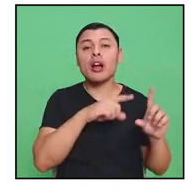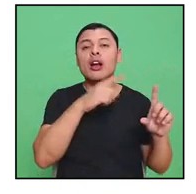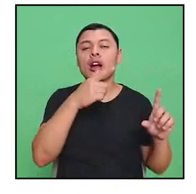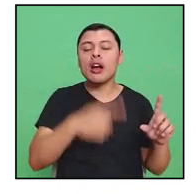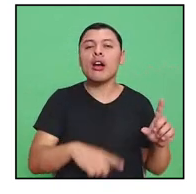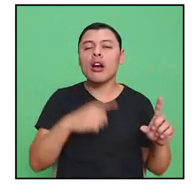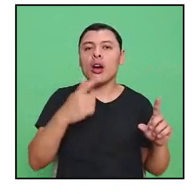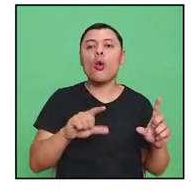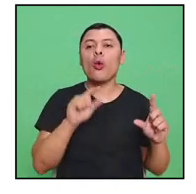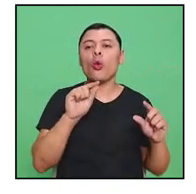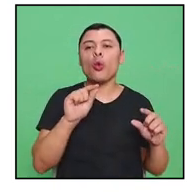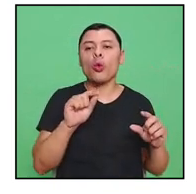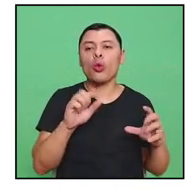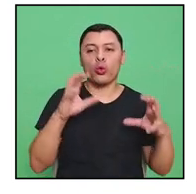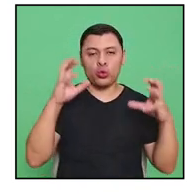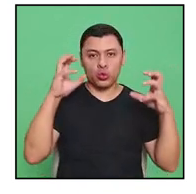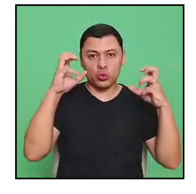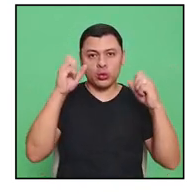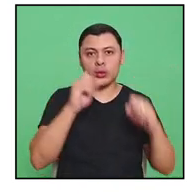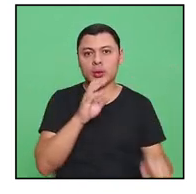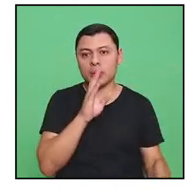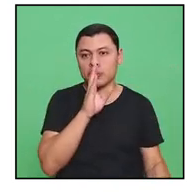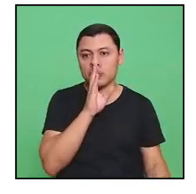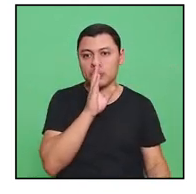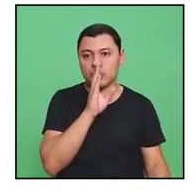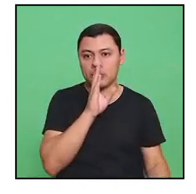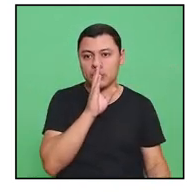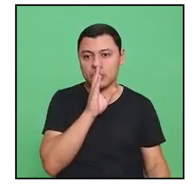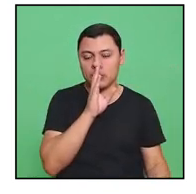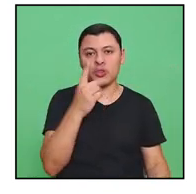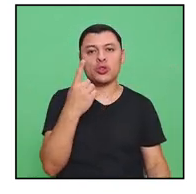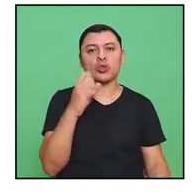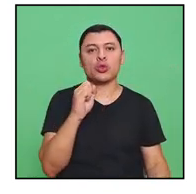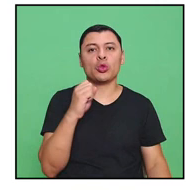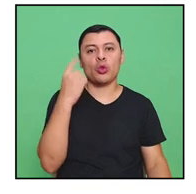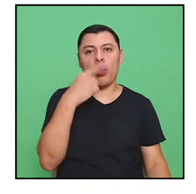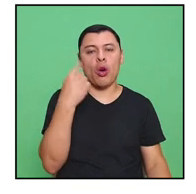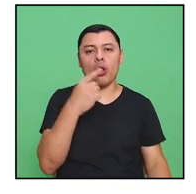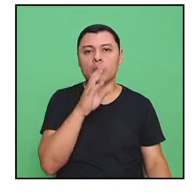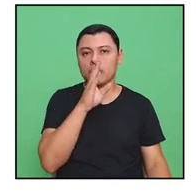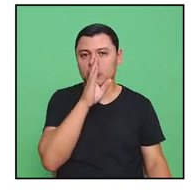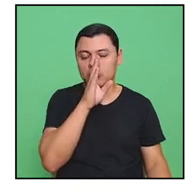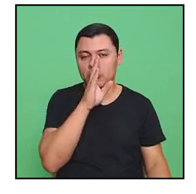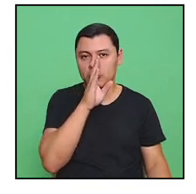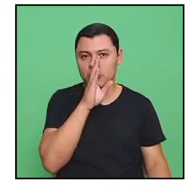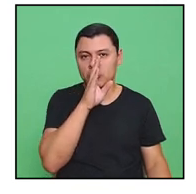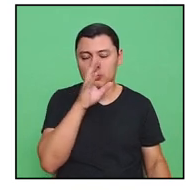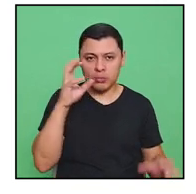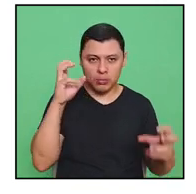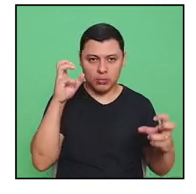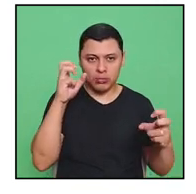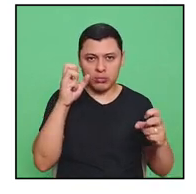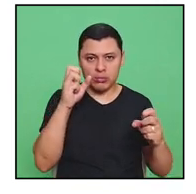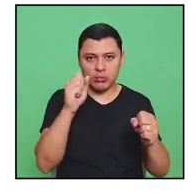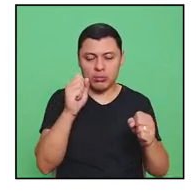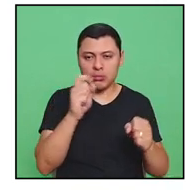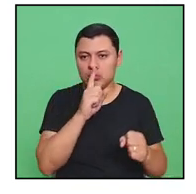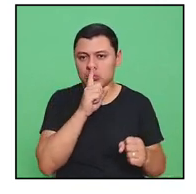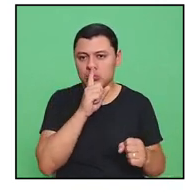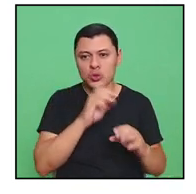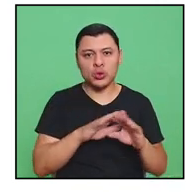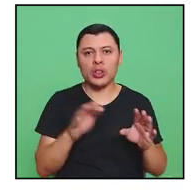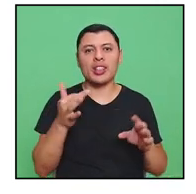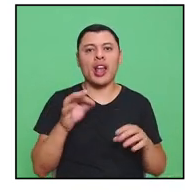do escuro com silêncio. Então são 18 horas de escuro e silêncio, 10 horas de escuro e silêncio. E